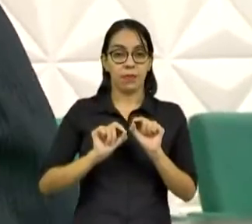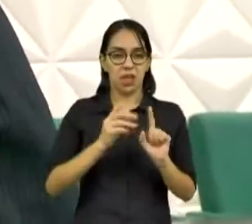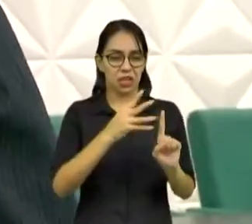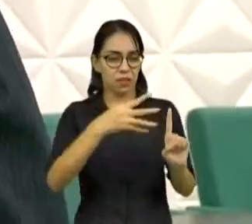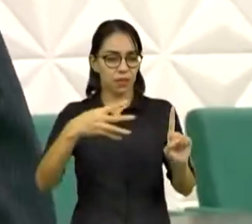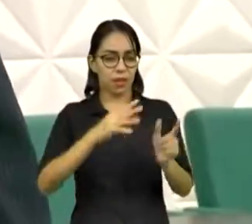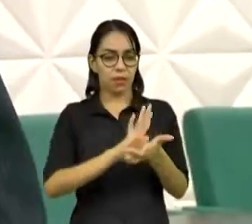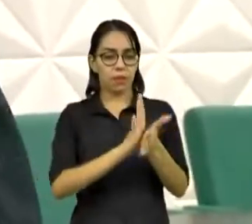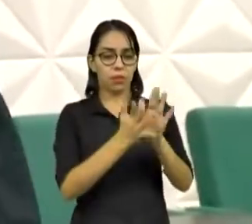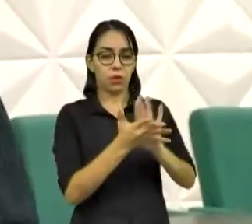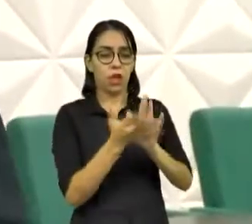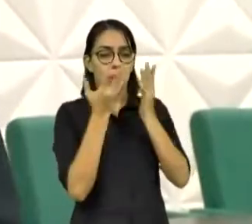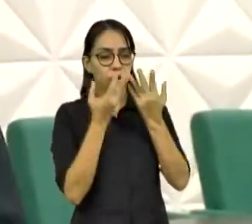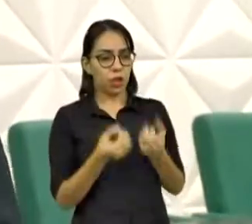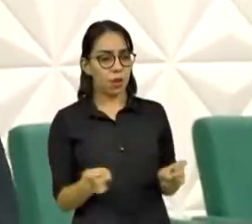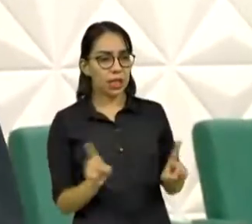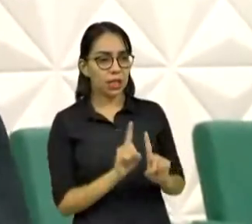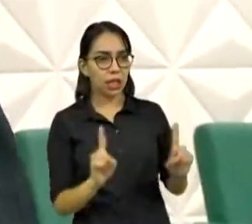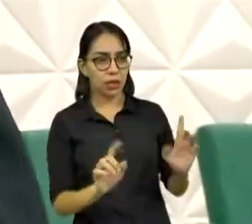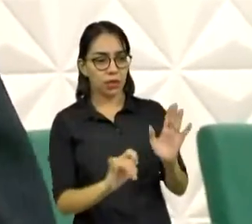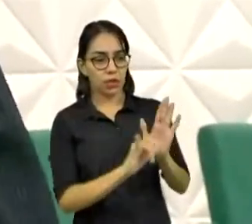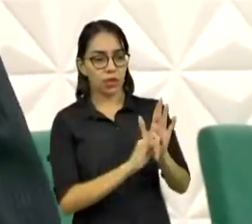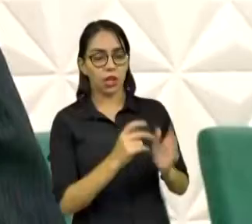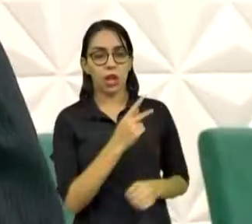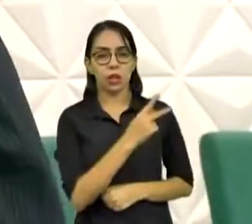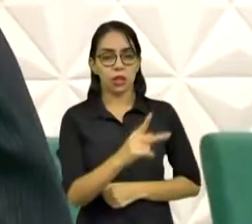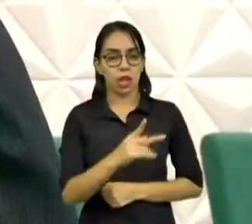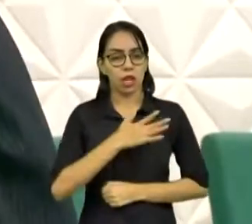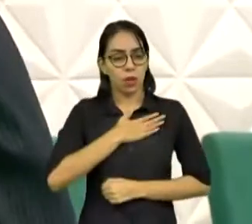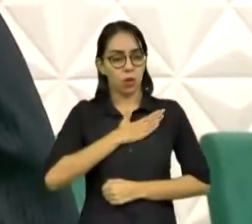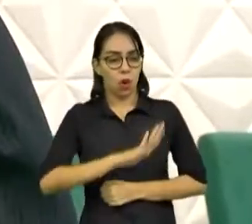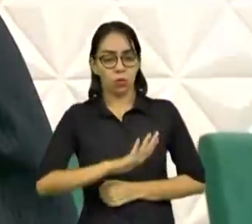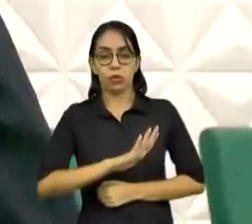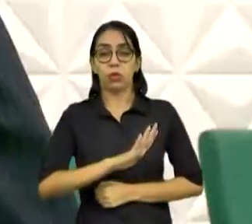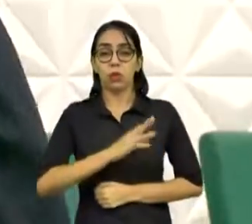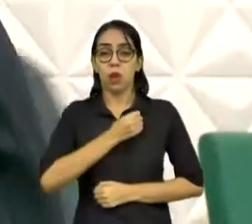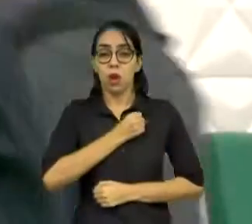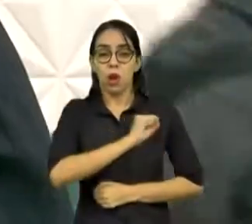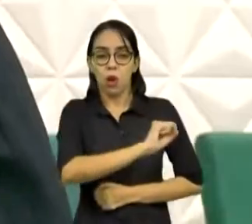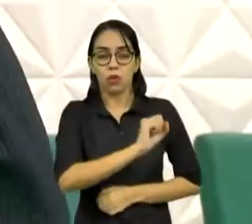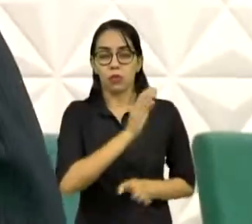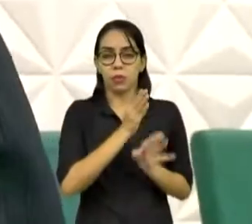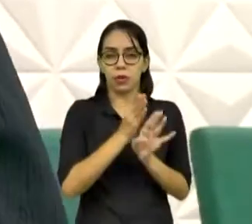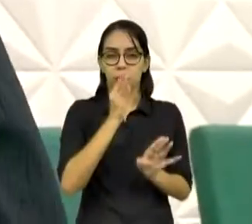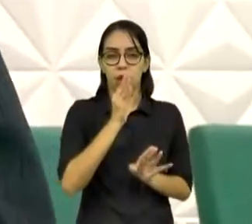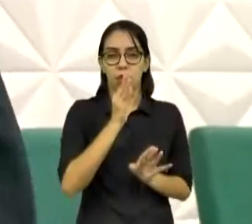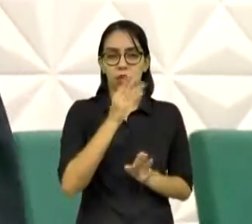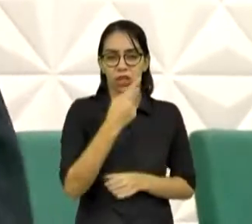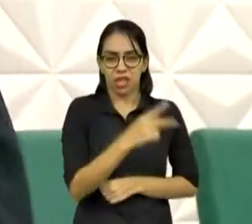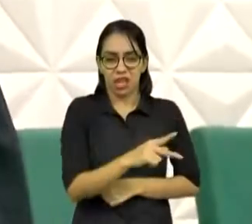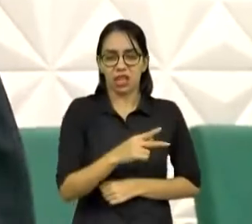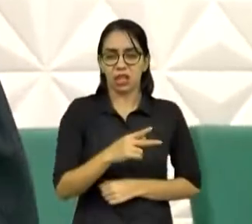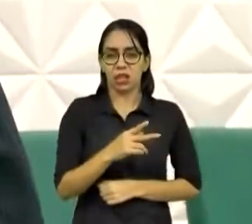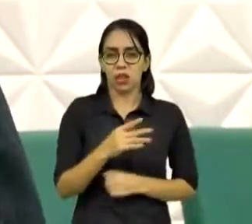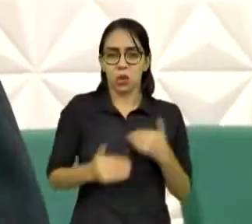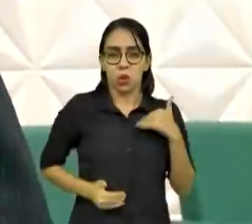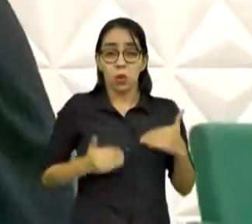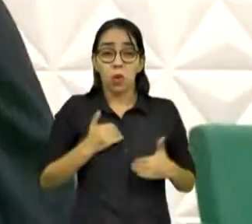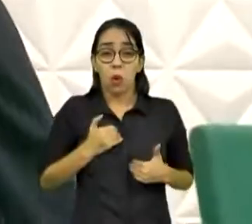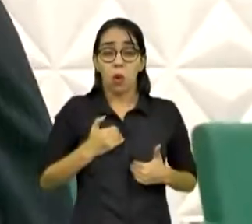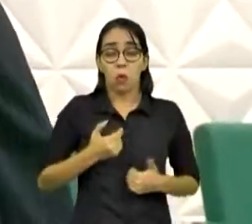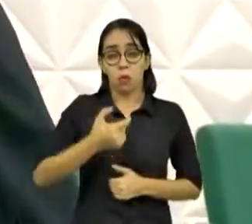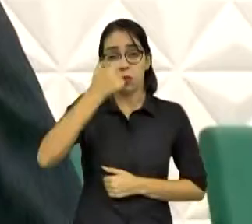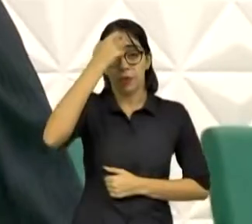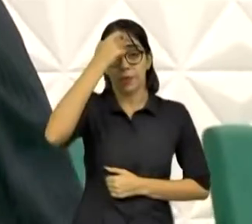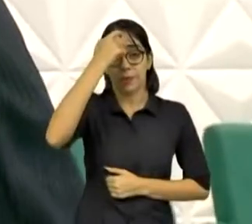como elas se identificam, enfim, não aceitar o que a pessoa é. E esses espaços, que seja no poder executivo,